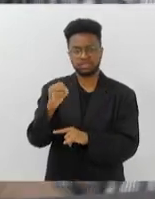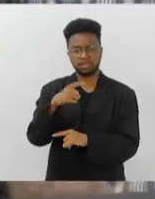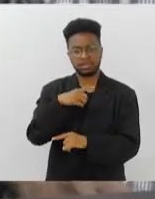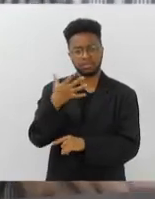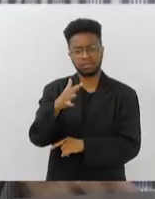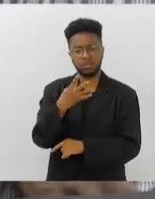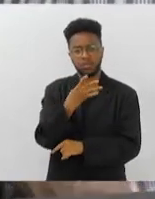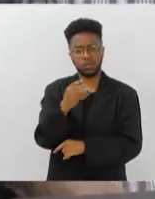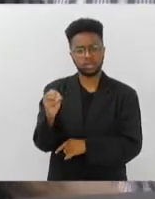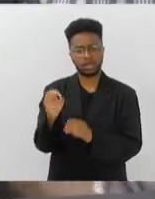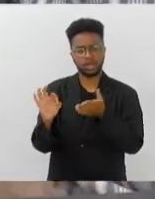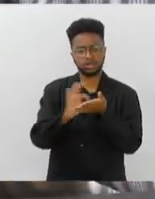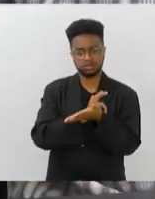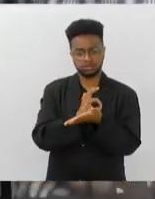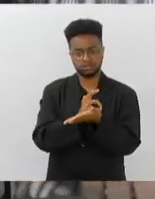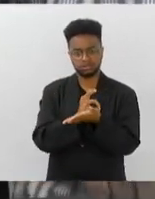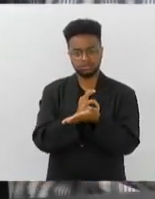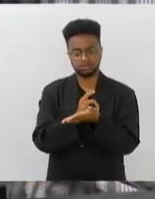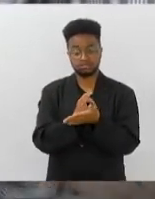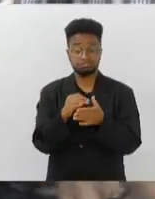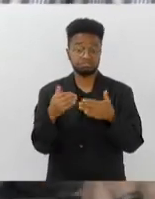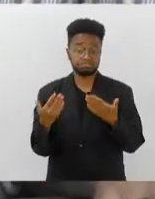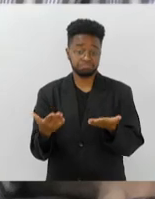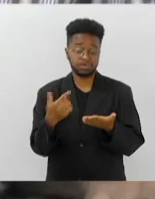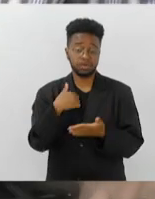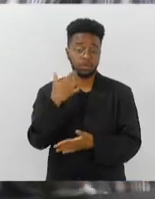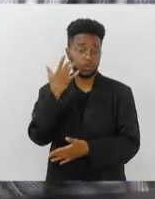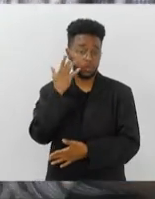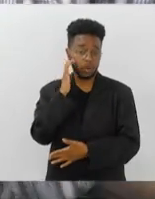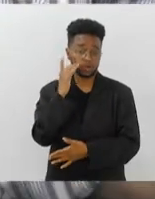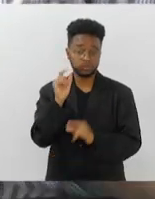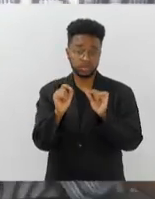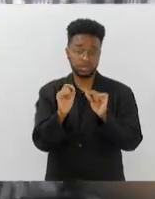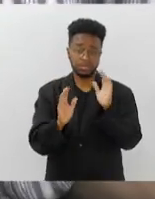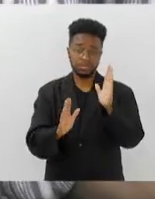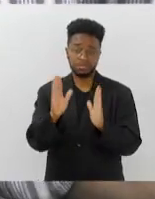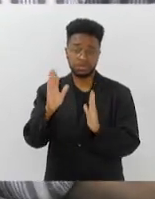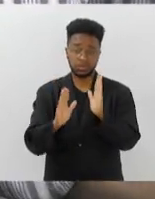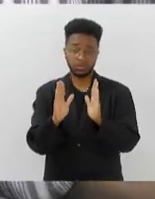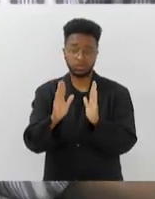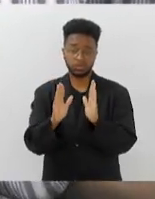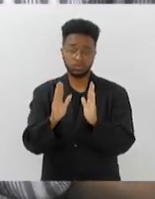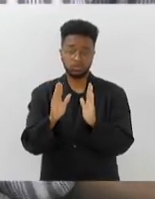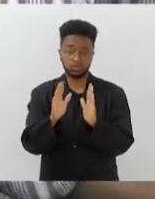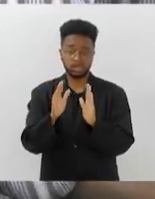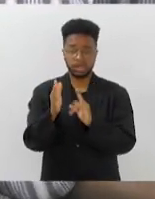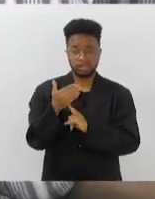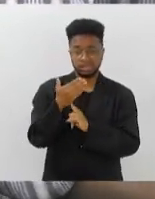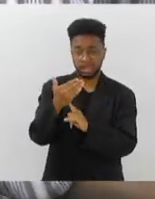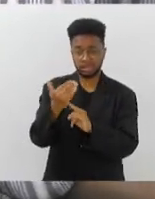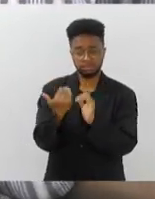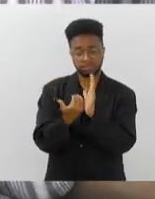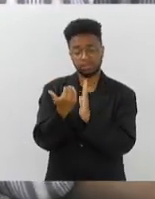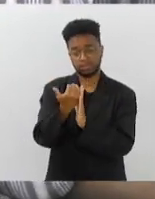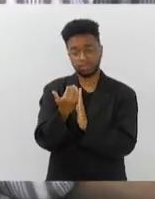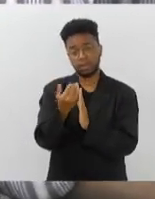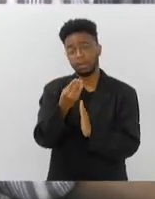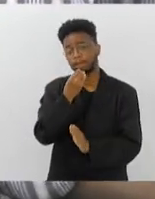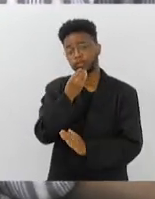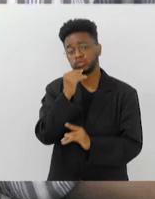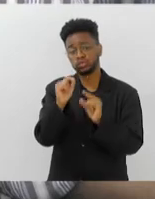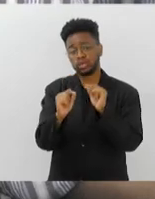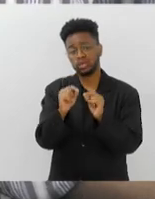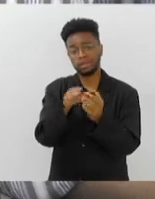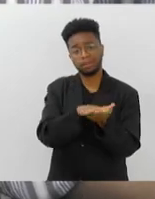400 assinaturas. Então, eu achava que na era digital, isso tudo está sendo filmado, que a gente podia fazer